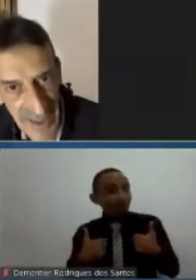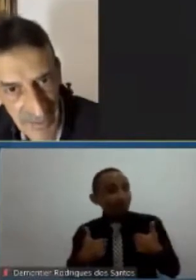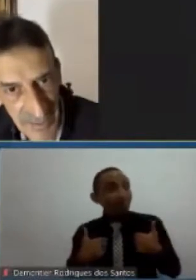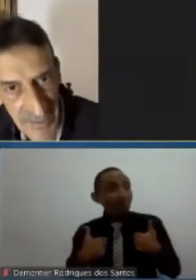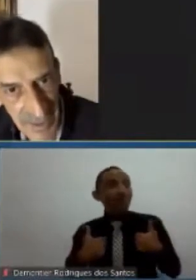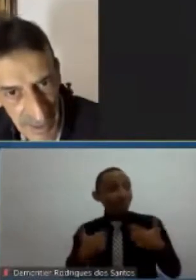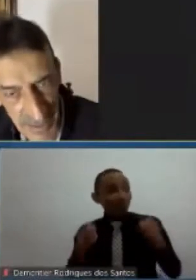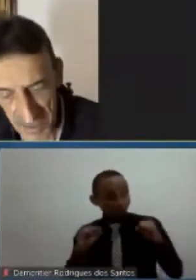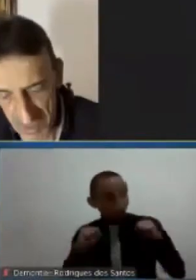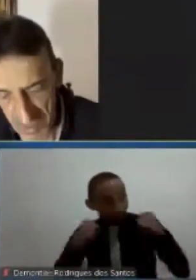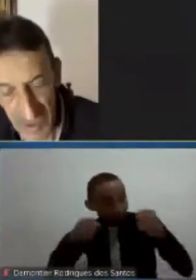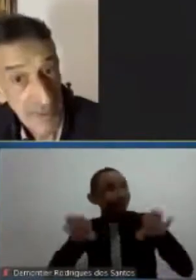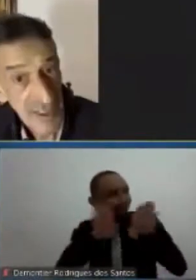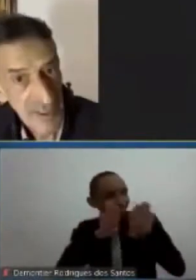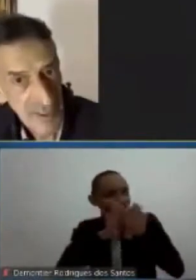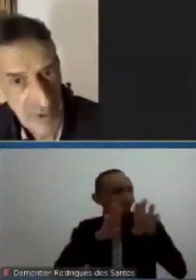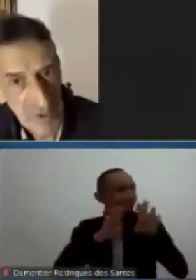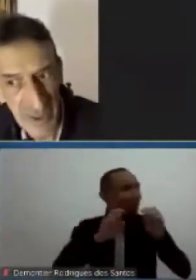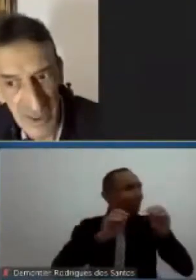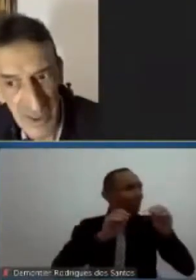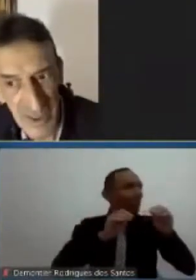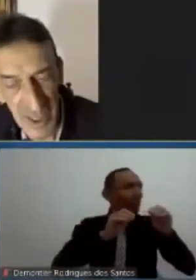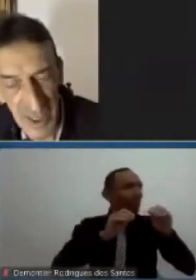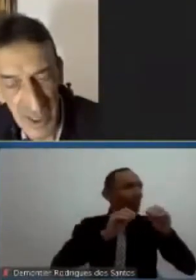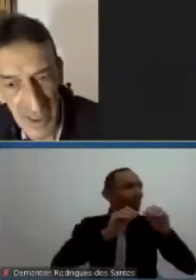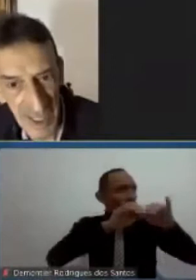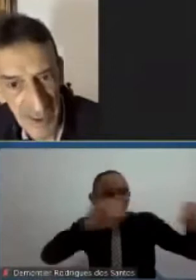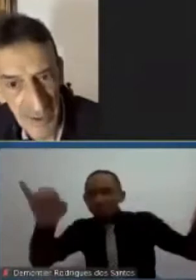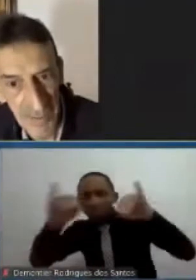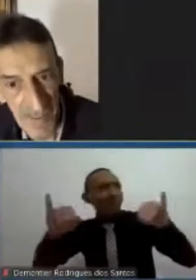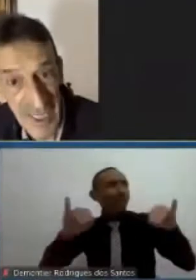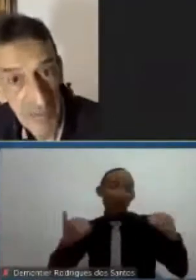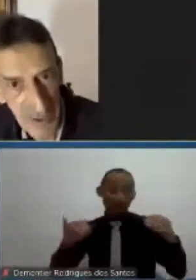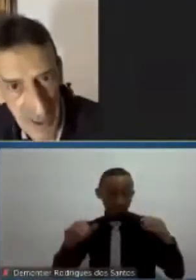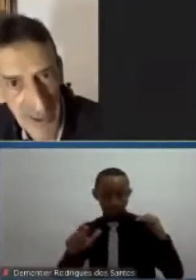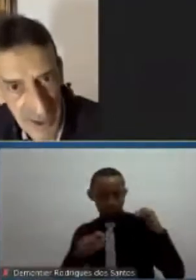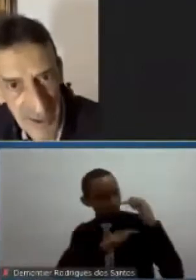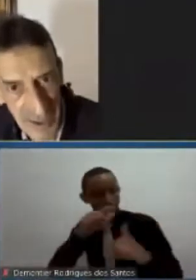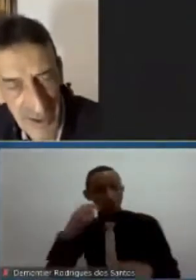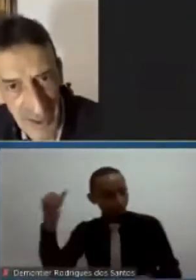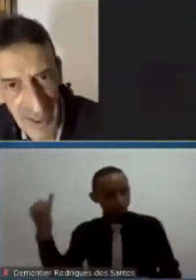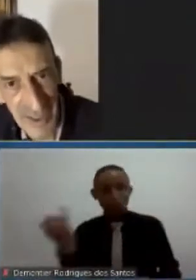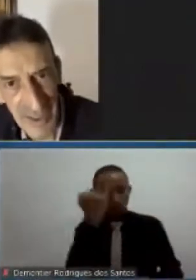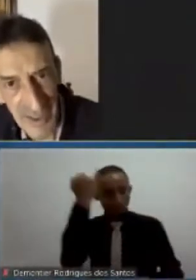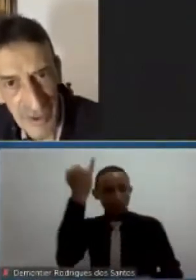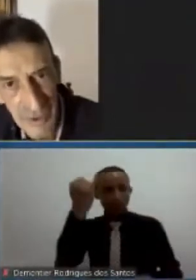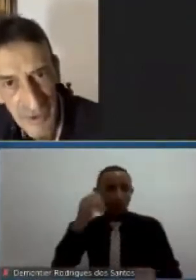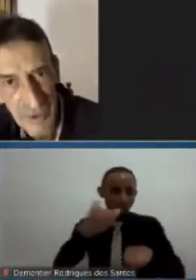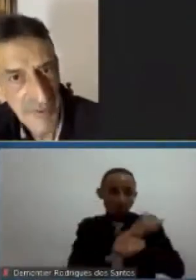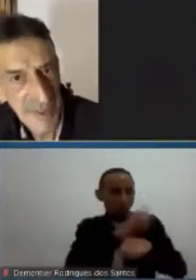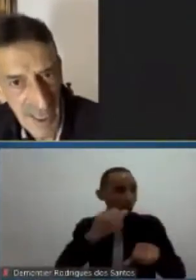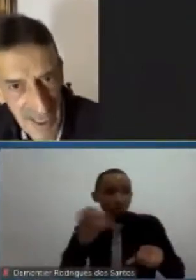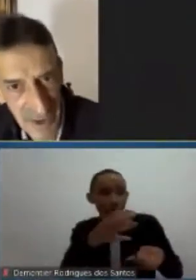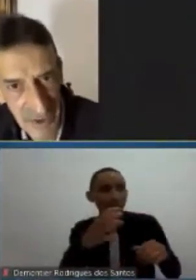ideia, né? Parto do princípio que é um trabalho importante, junto